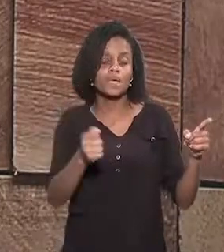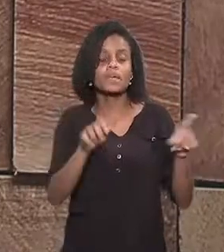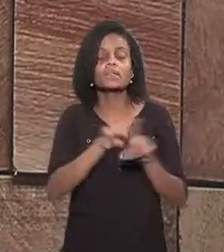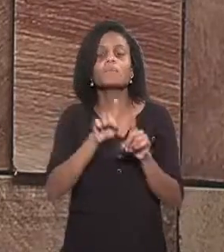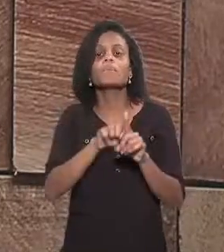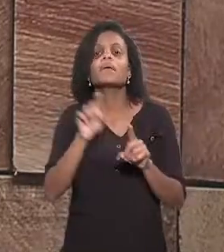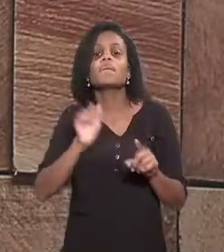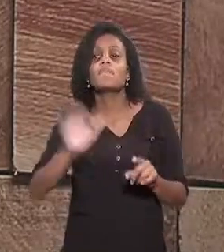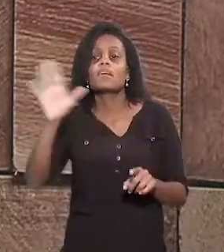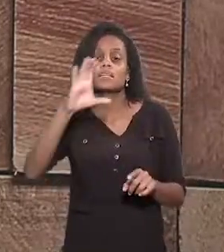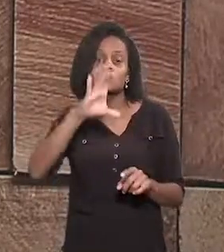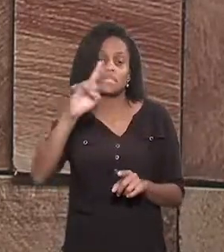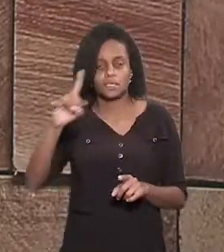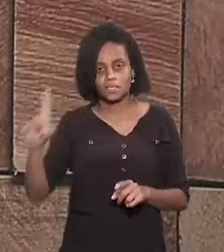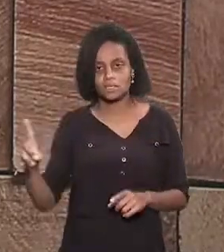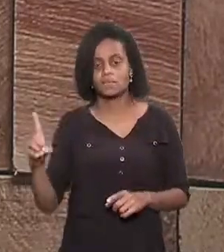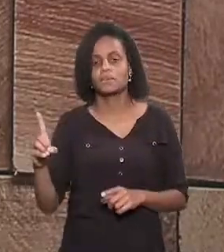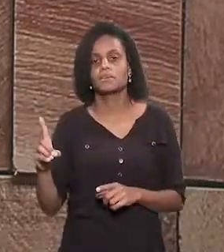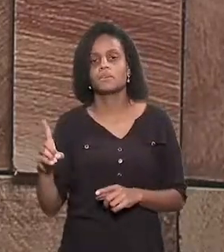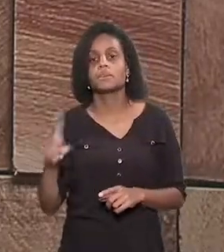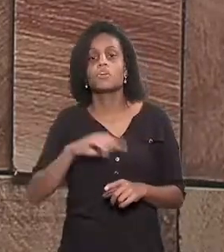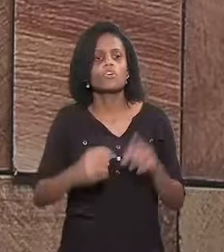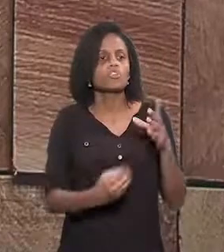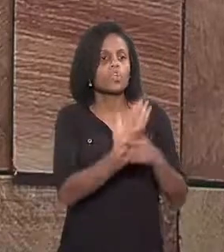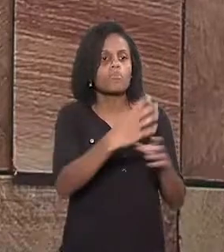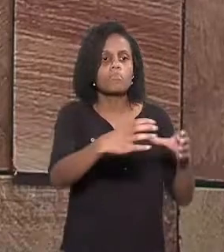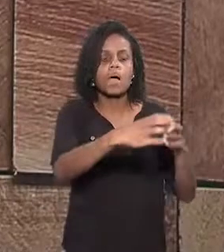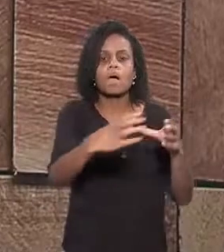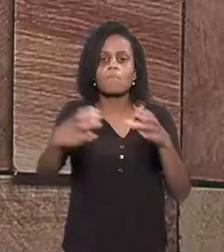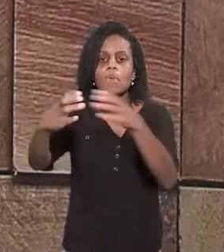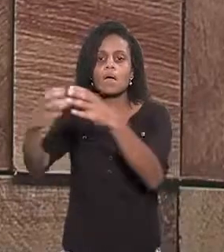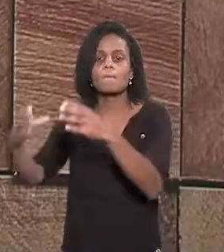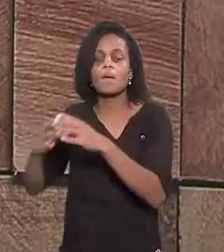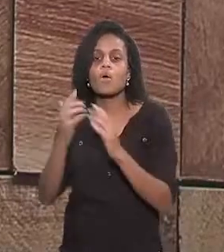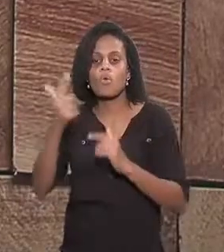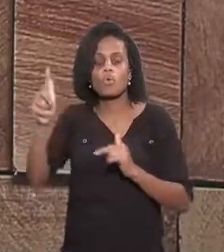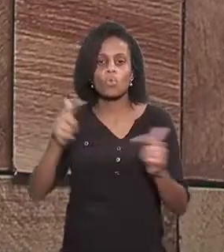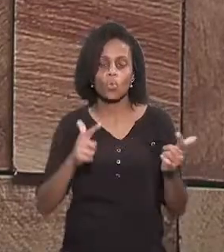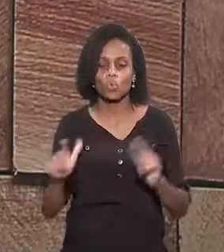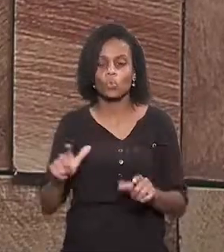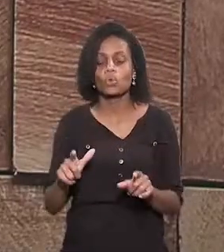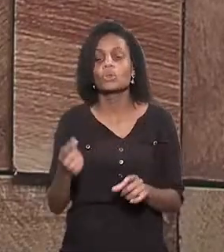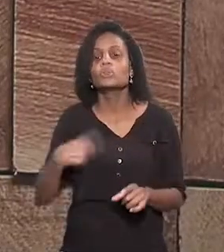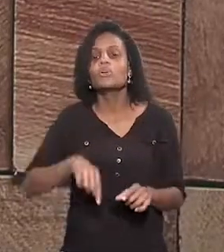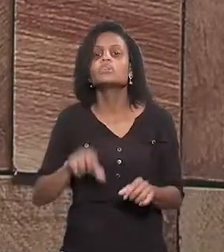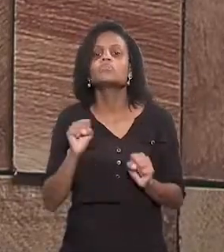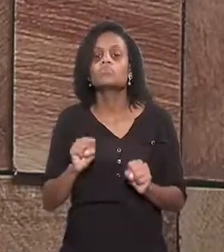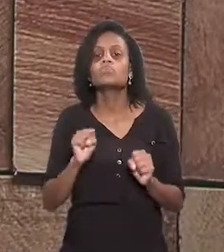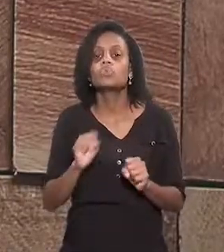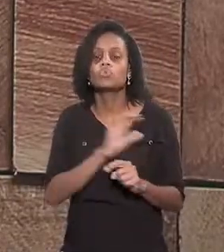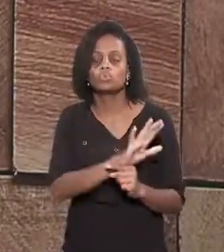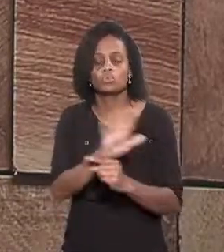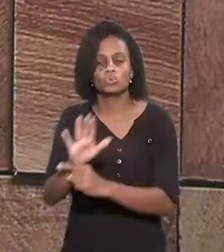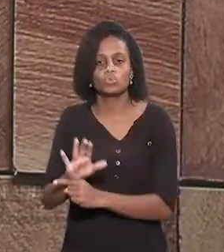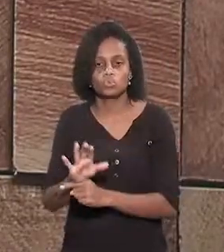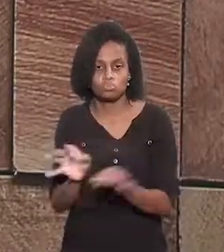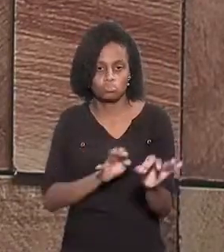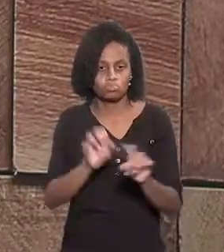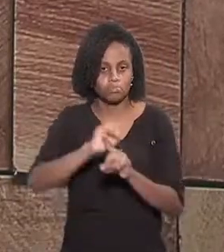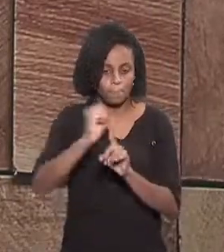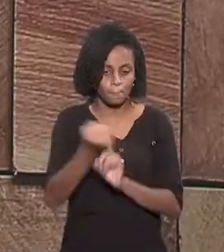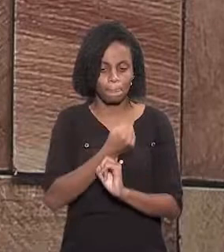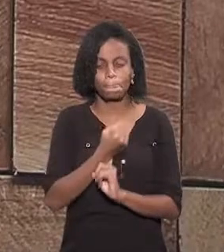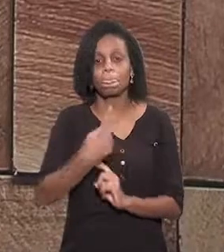para a Cidade de Deus, na Zona Oeste. Então a gente montou equipes em outros pontos, em outras favelas, para que a gente pudesse fazer essa ação